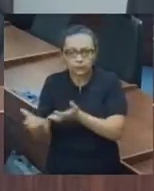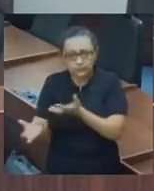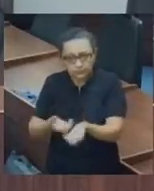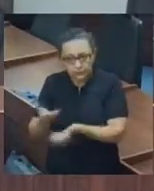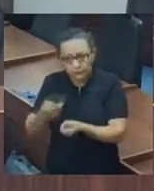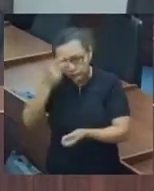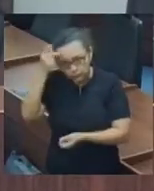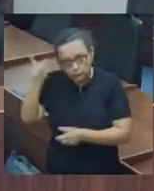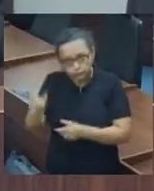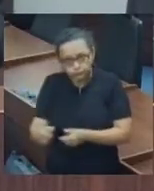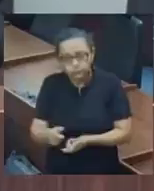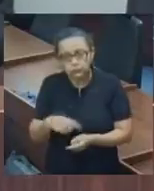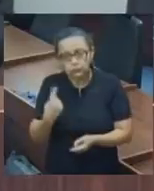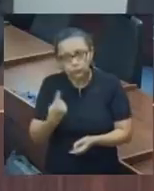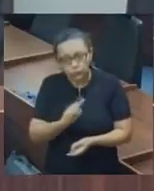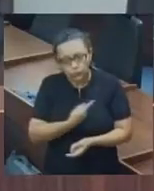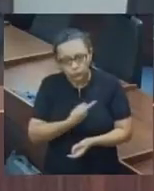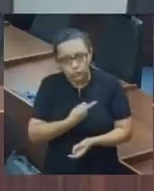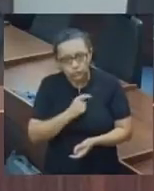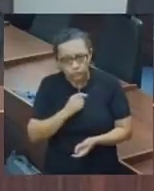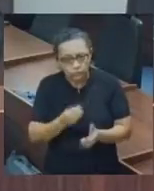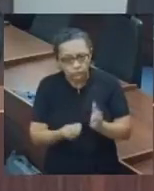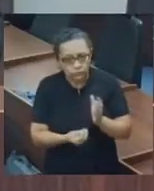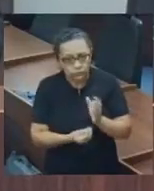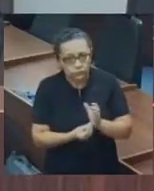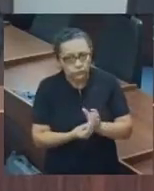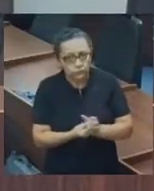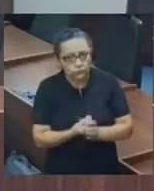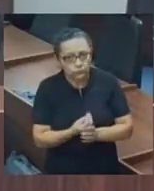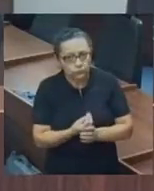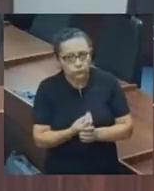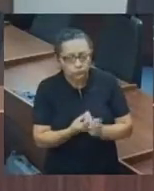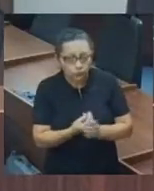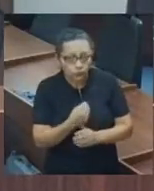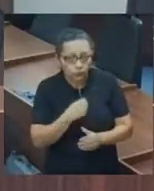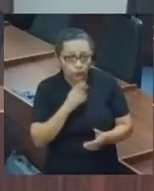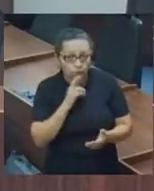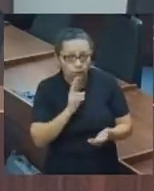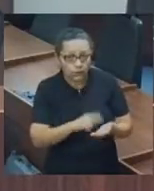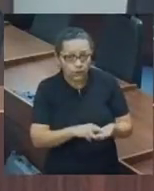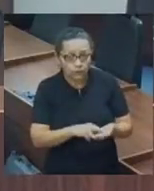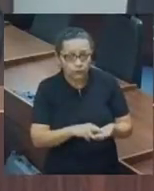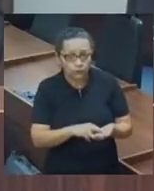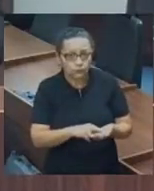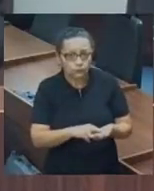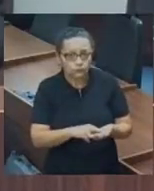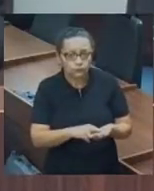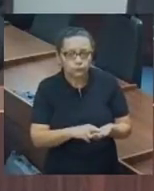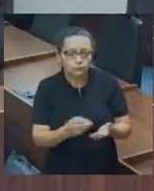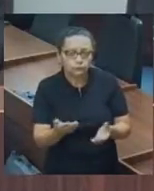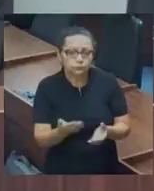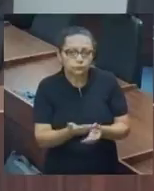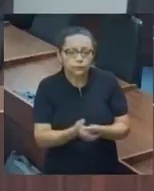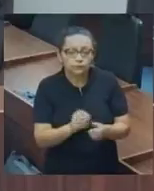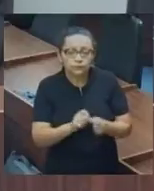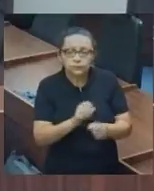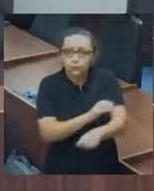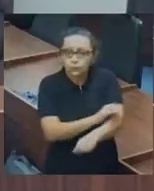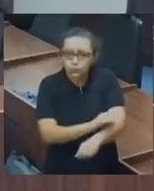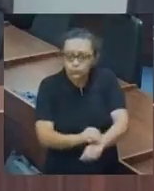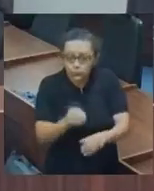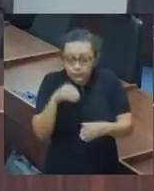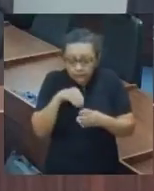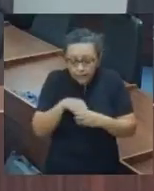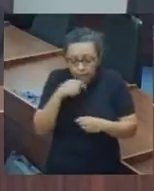nós instauramos já tínhamos instaurado um inquérito civil e fizemos o curso dentro do inquérito